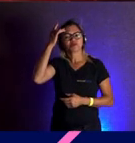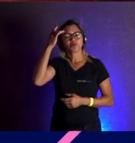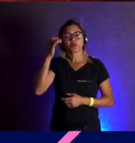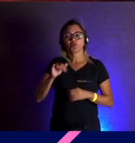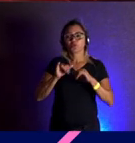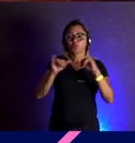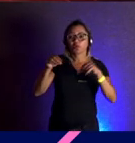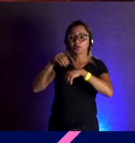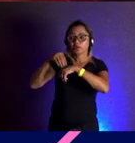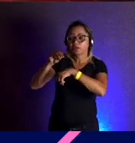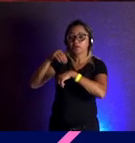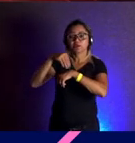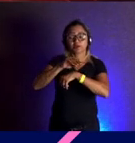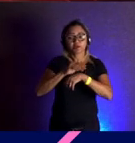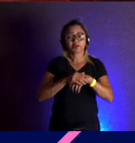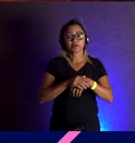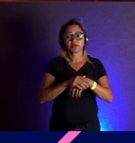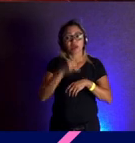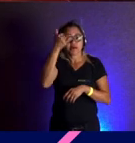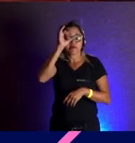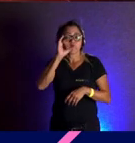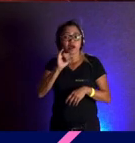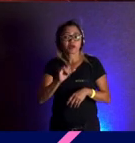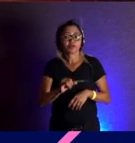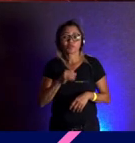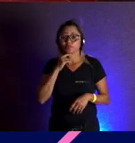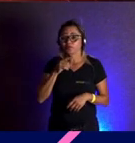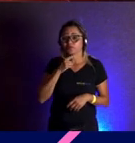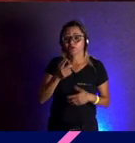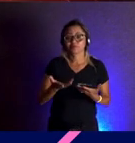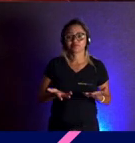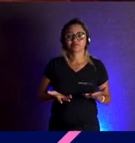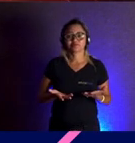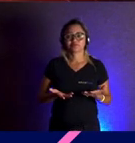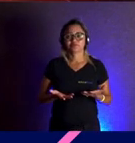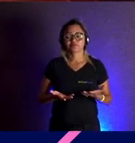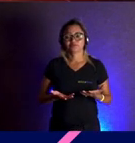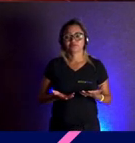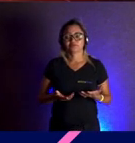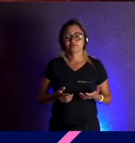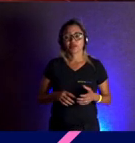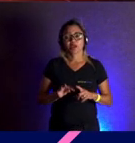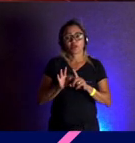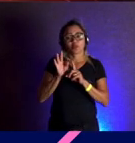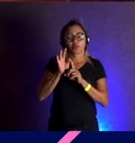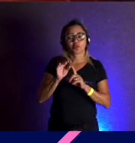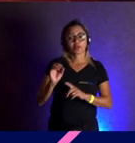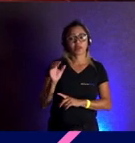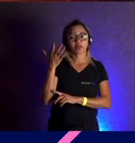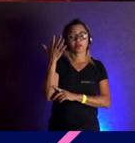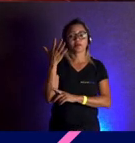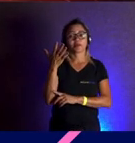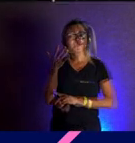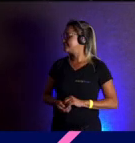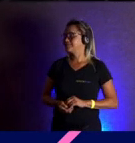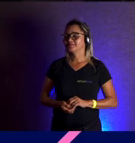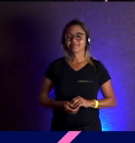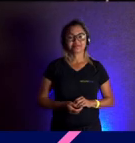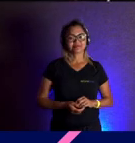alarme é um tom a ser evitado ou não tem escapatória, entendeu? A cobertura de clima é uma cobertura que dá